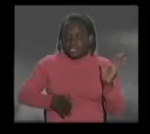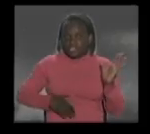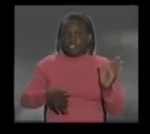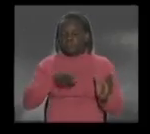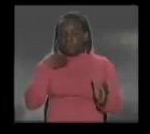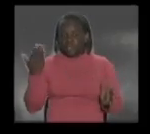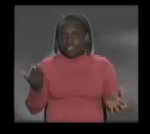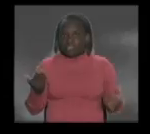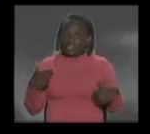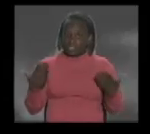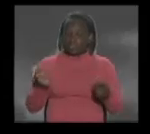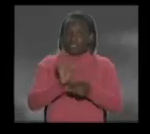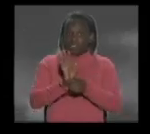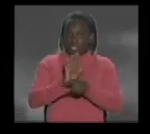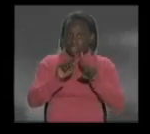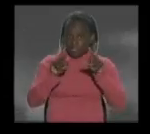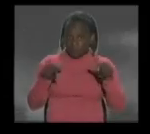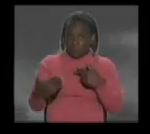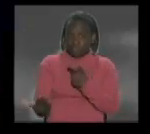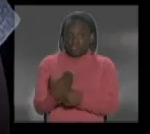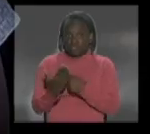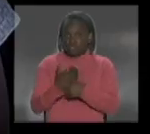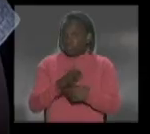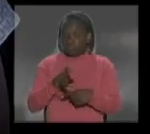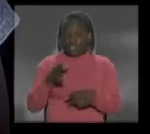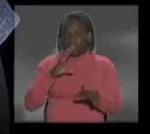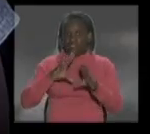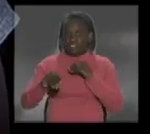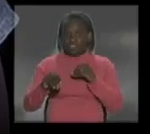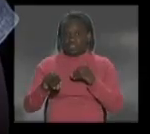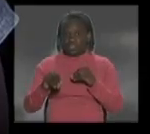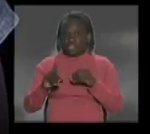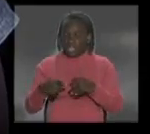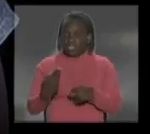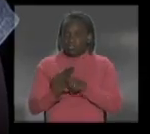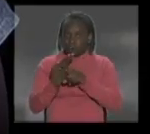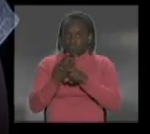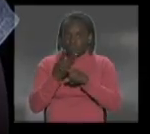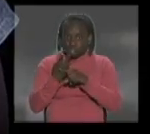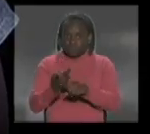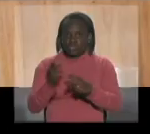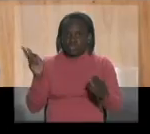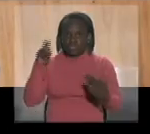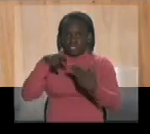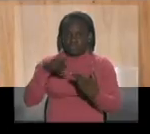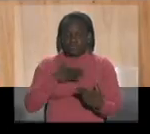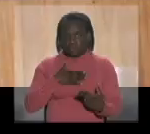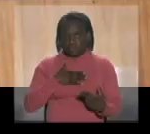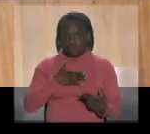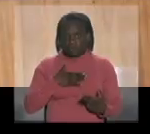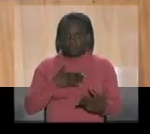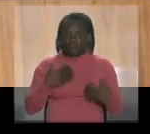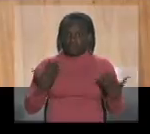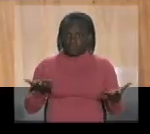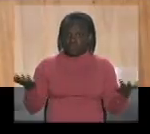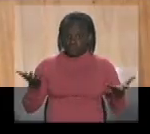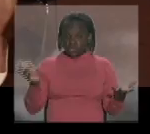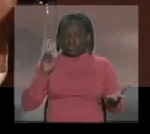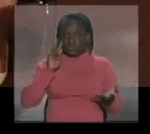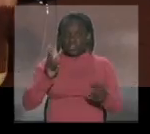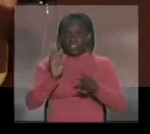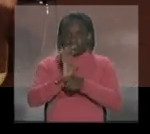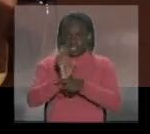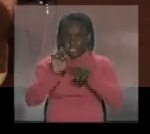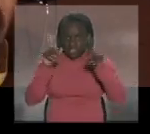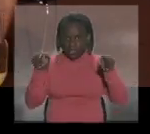Então, o cinema foi um lugar que eu não fui escapar. Foi onde eu busquei as minhas referências. Então, hoje, assim, eu vejo o